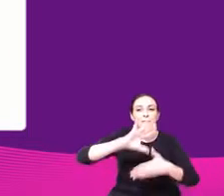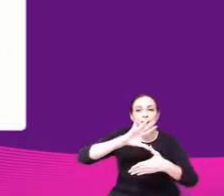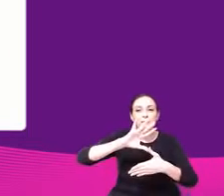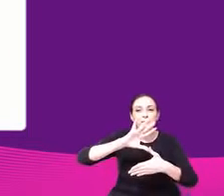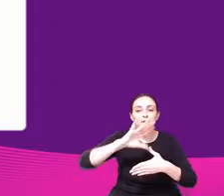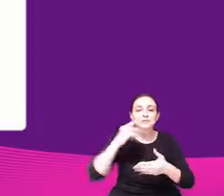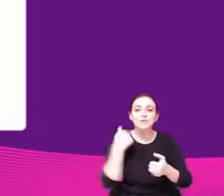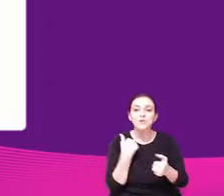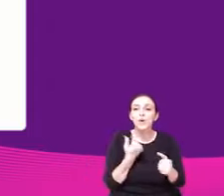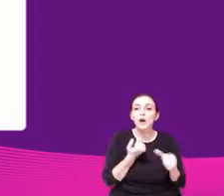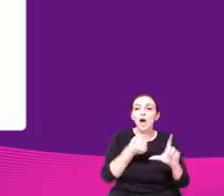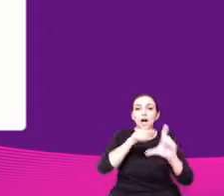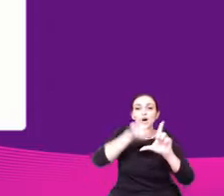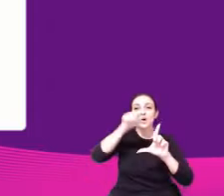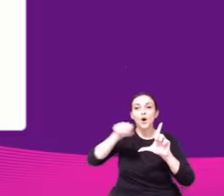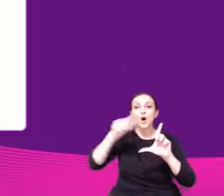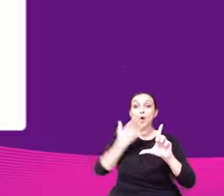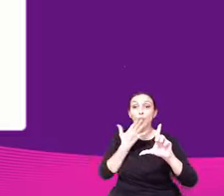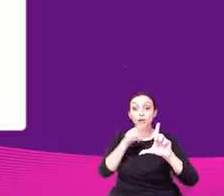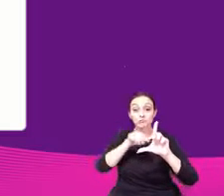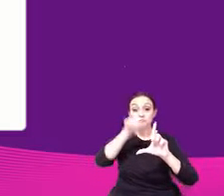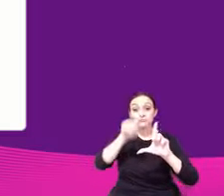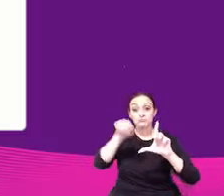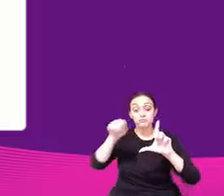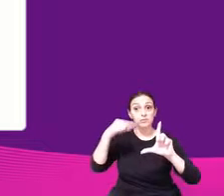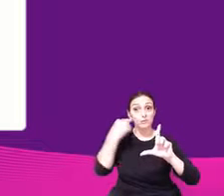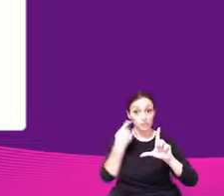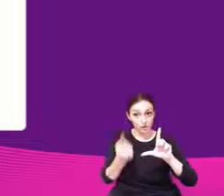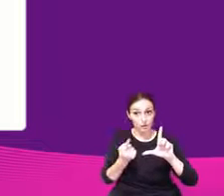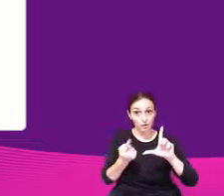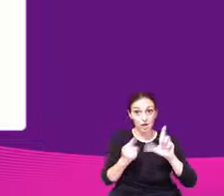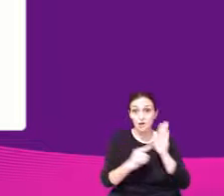aqui para falar sobre